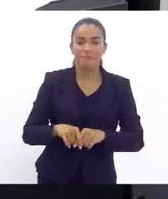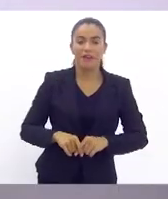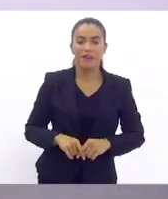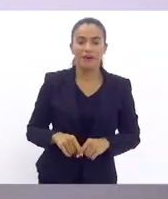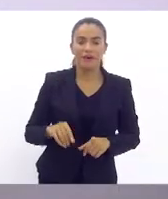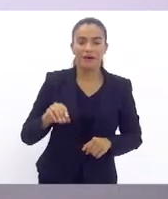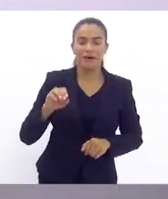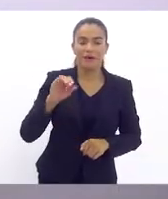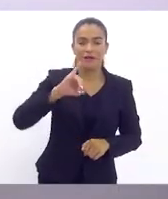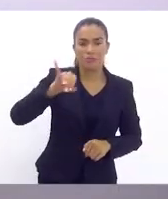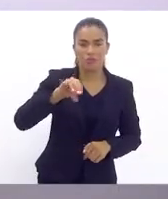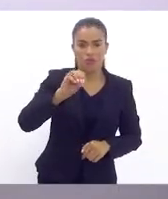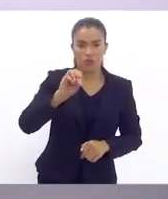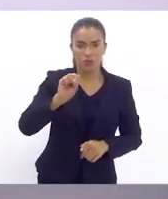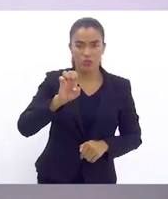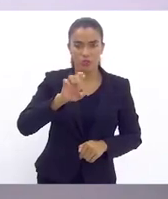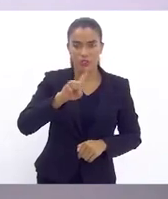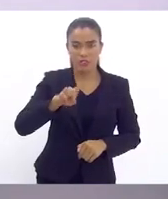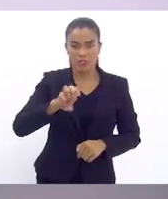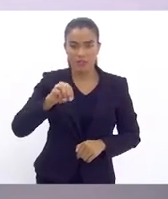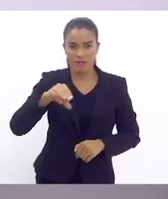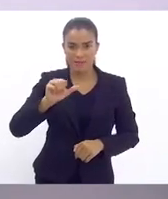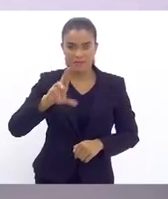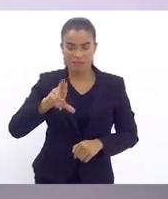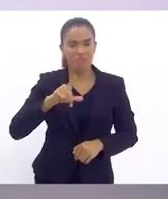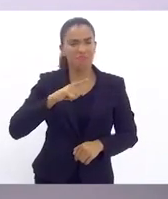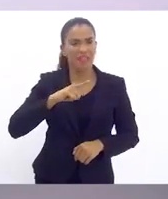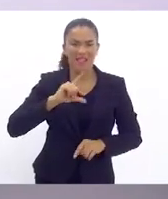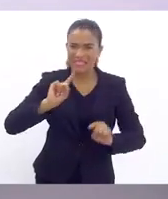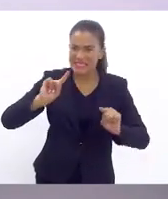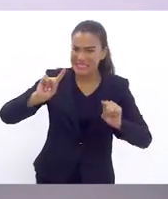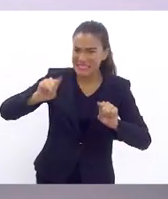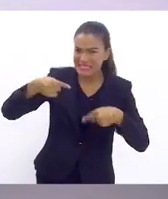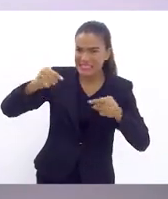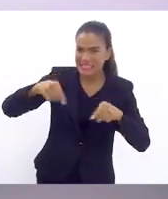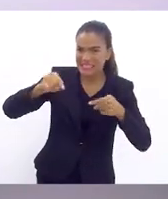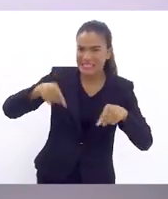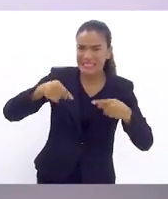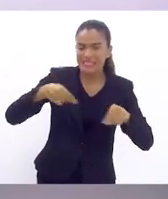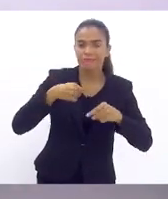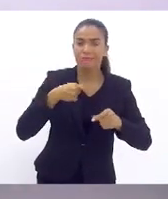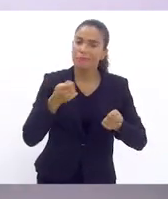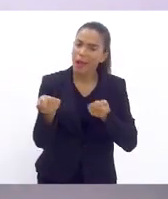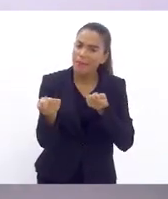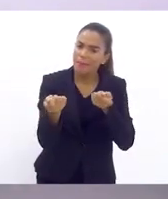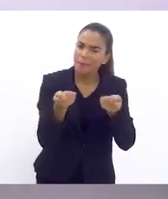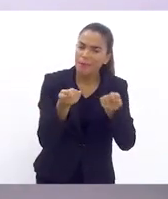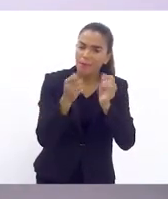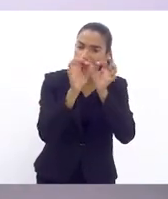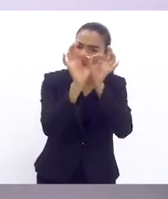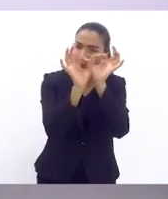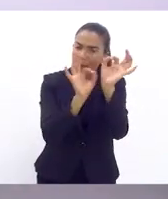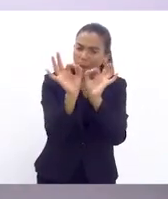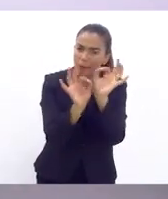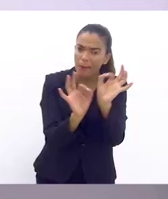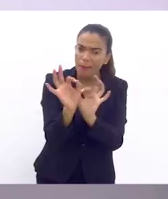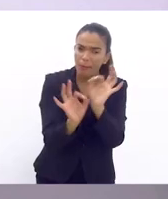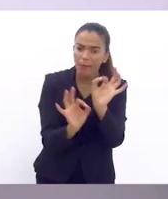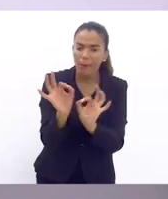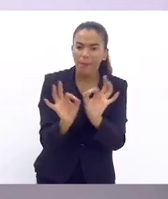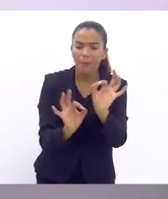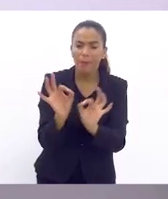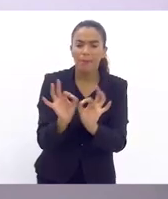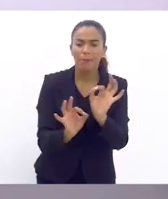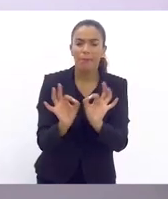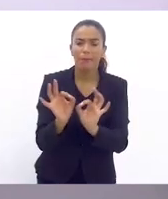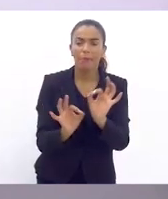falou Deputado Luiz Paulo a gente tem profundo os desafios para regular o plano Estadual de Educação que a dirigir